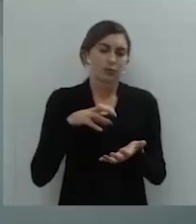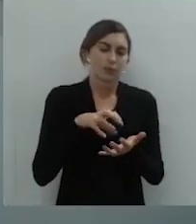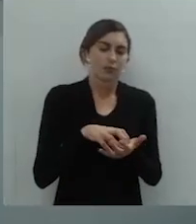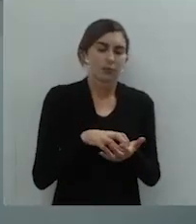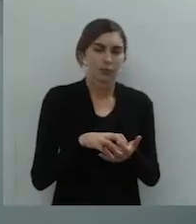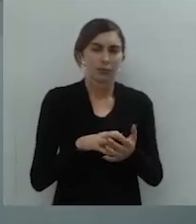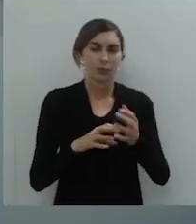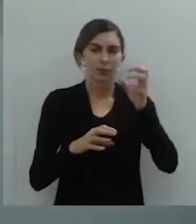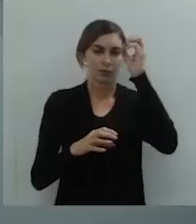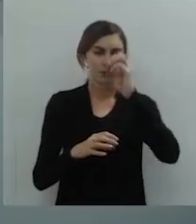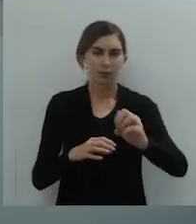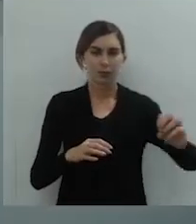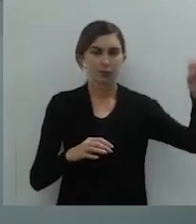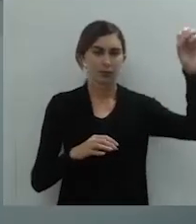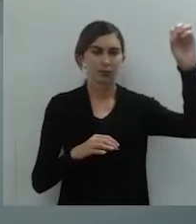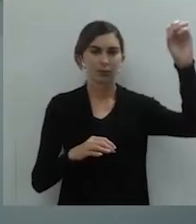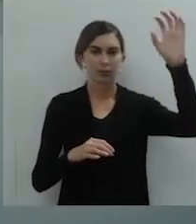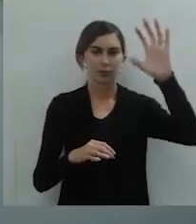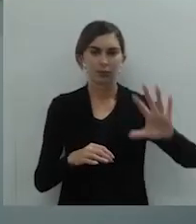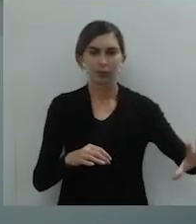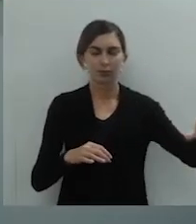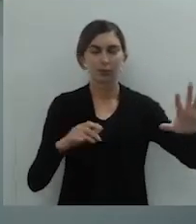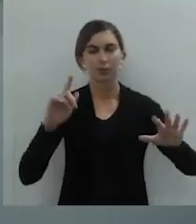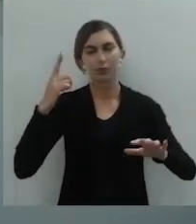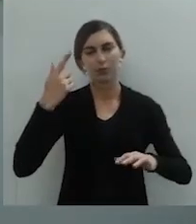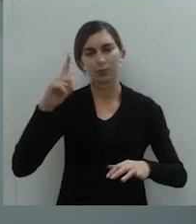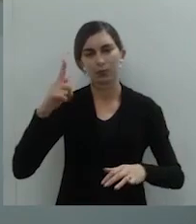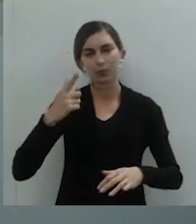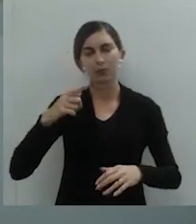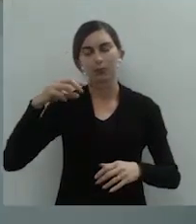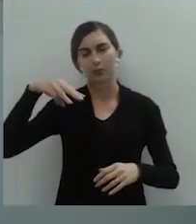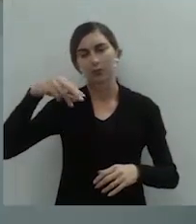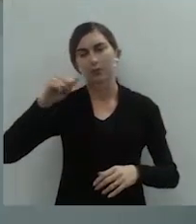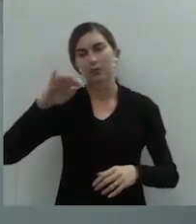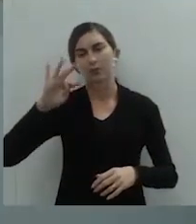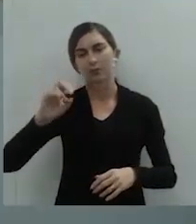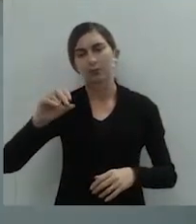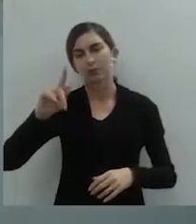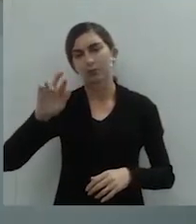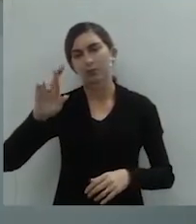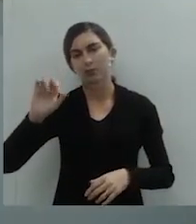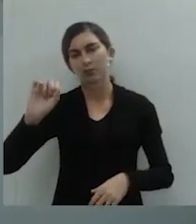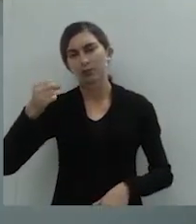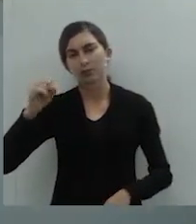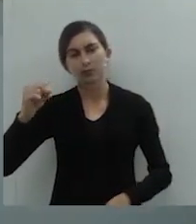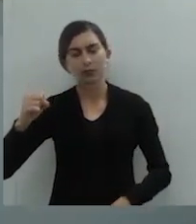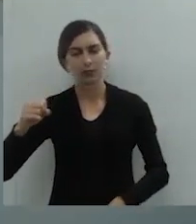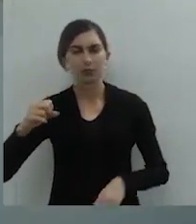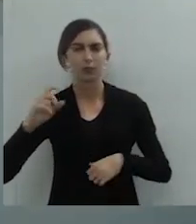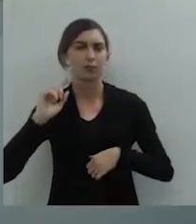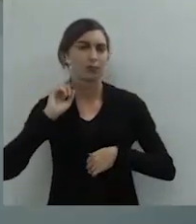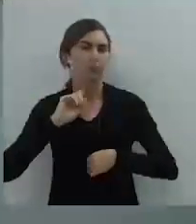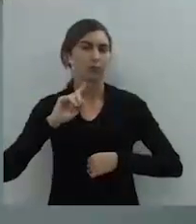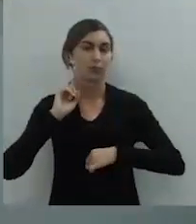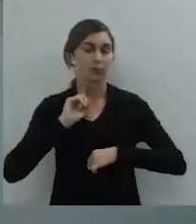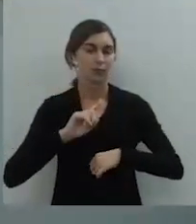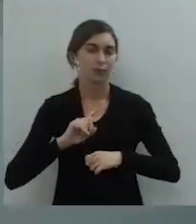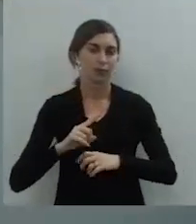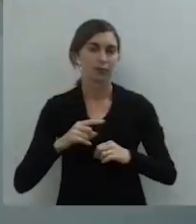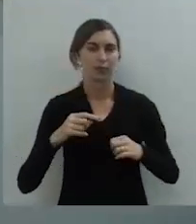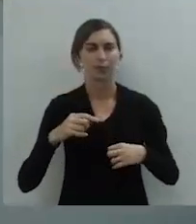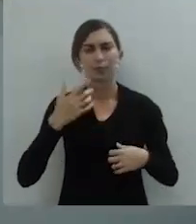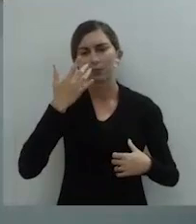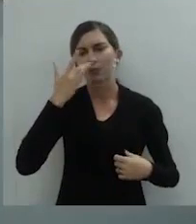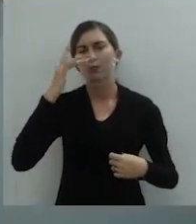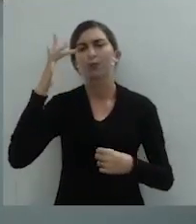centro-oeste. Vejam, Goiás e Mato Grosso. Por isso, quando a gente fala Minas Gerais, as minas de